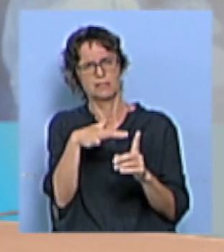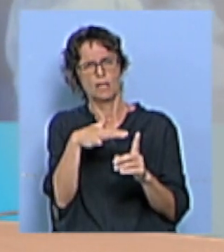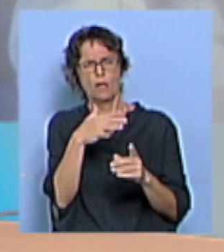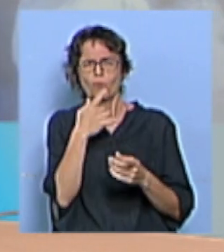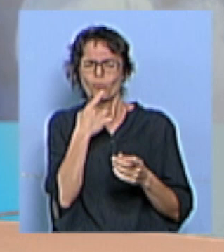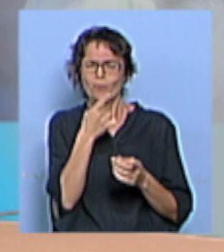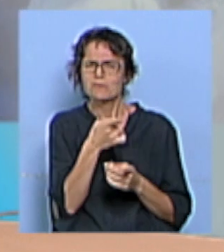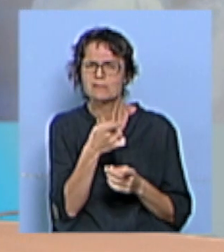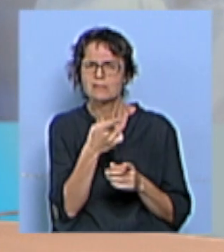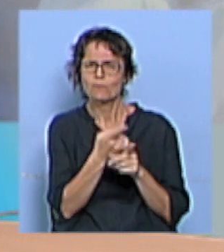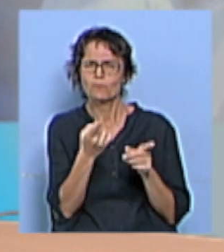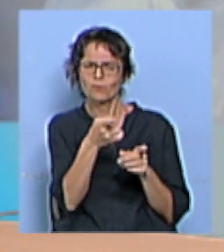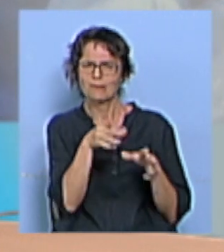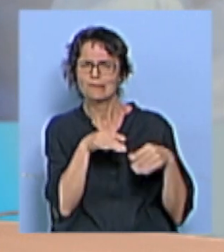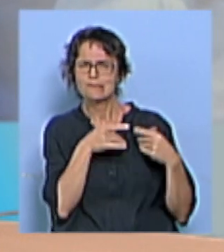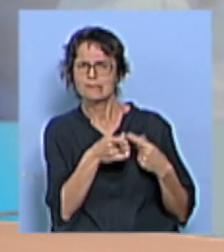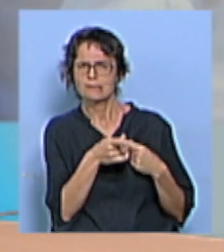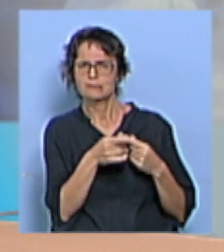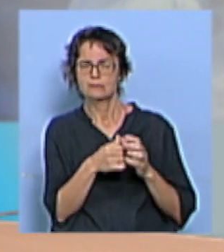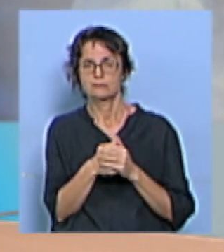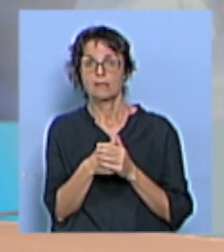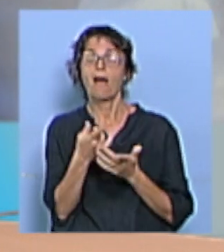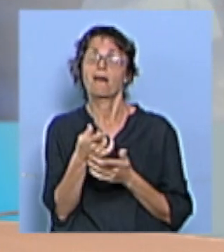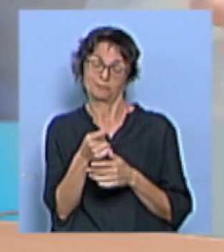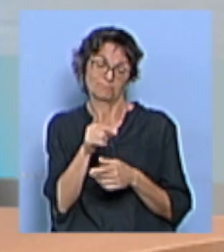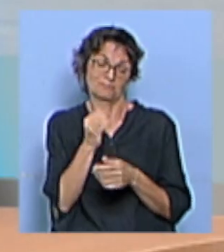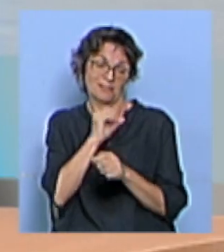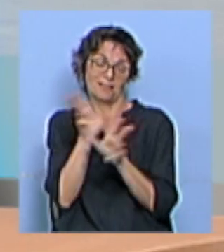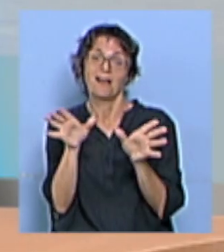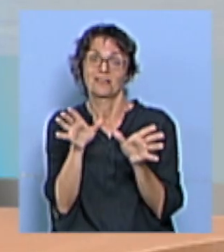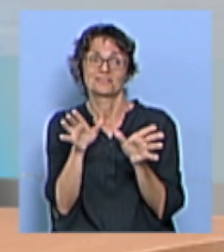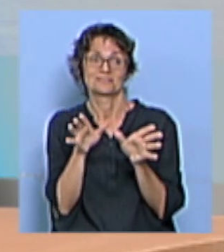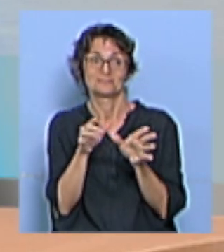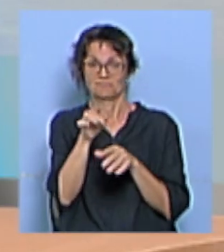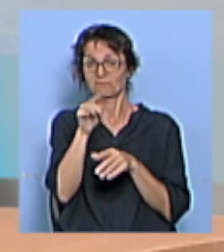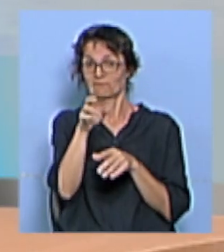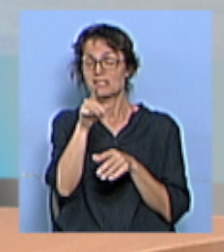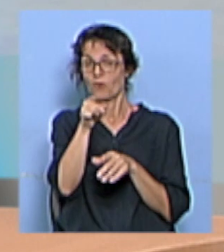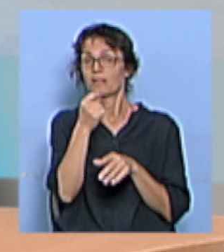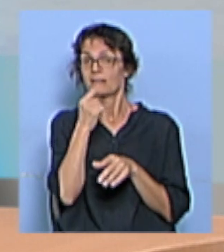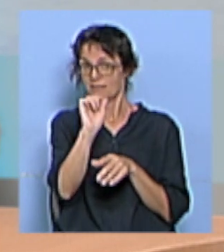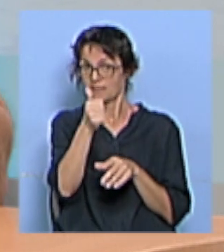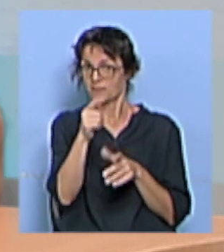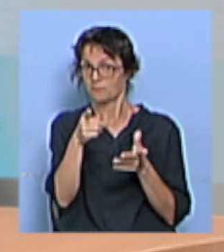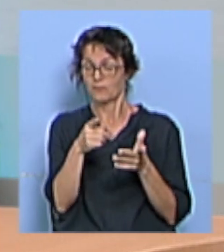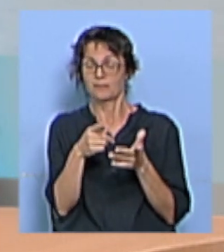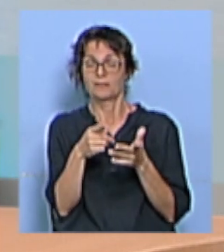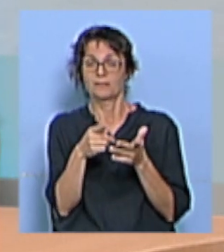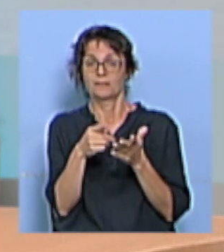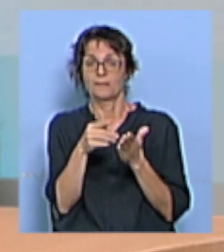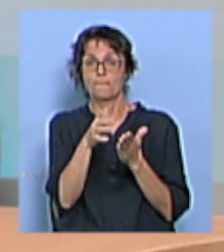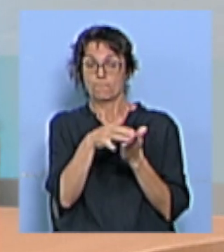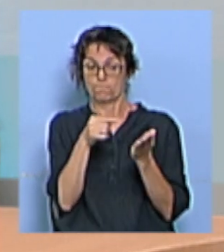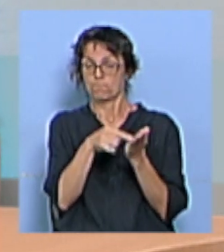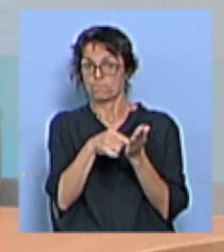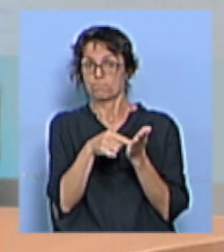realidade. Porque isso toca aí num ponto muito importante. Eu não tinha pensado realmente desenvolvê-lo, digamos assim, mas toca